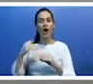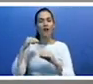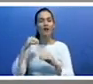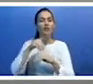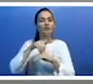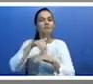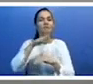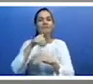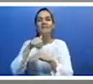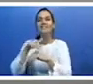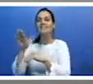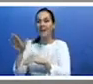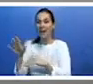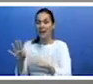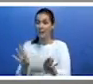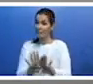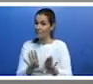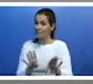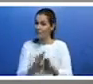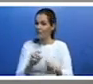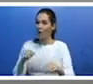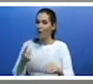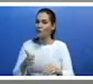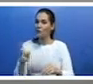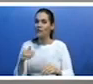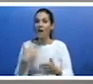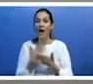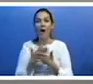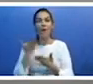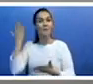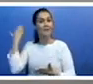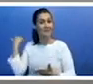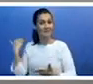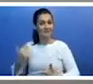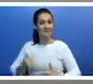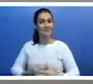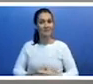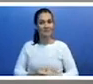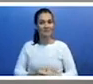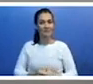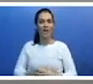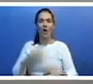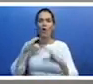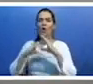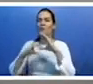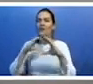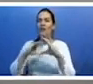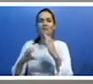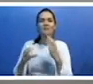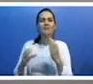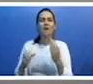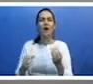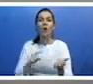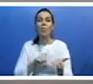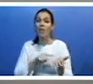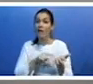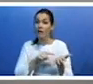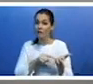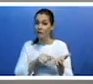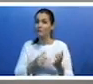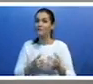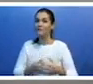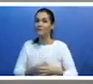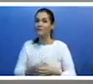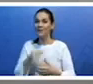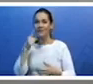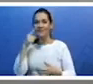e é continuação da nossa aula passada, tá? Falando sobre os meios de comunicação, telégrafo.